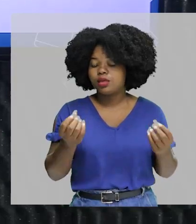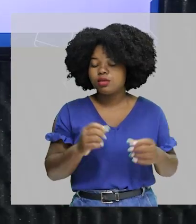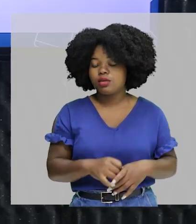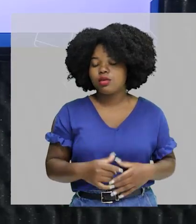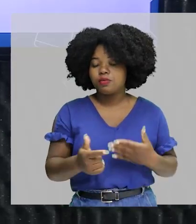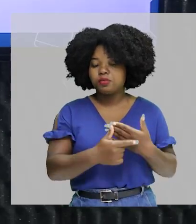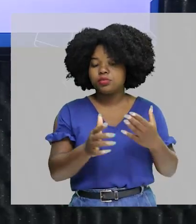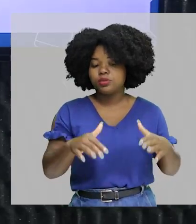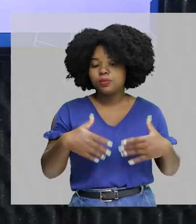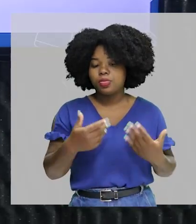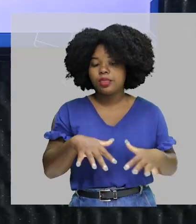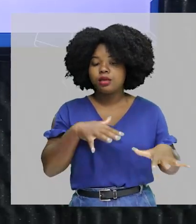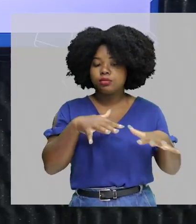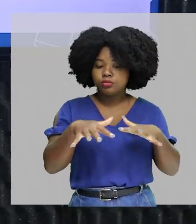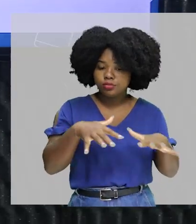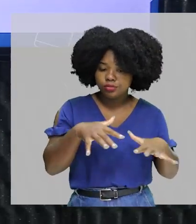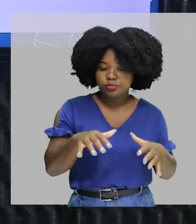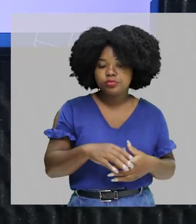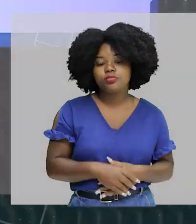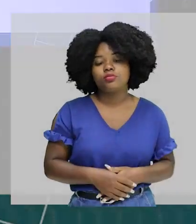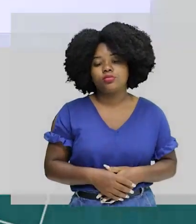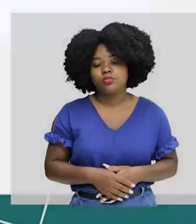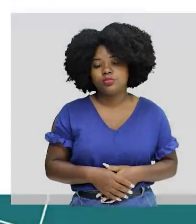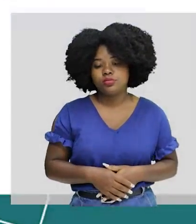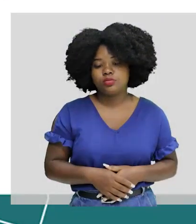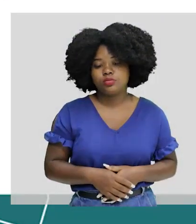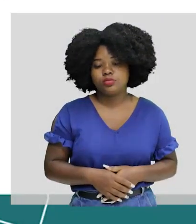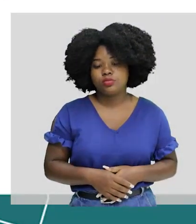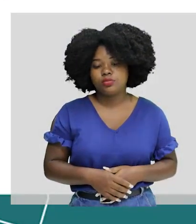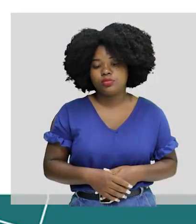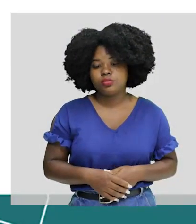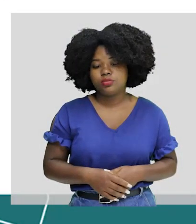Pessoal, locomoção. Não é isso? E